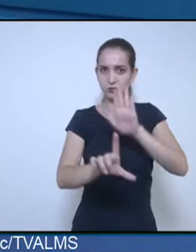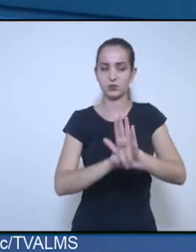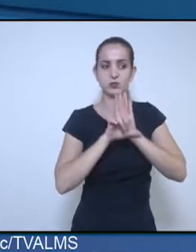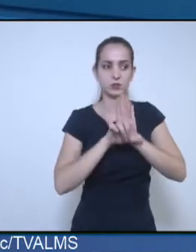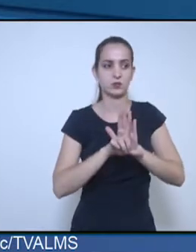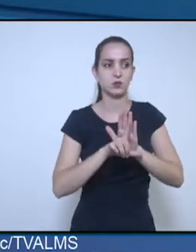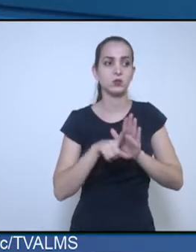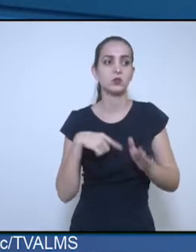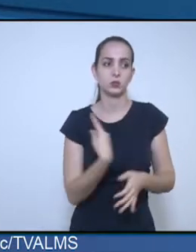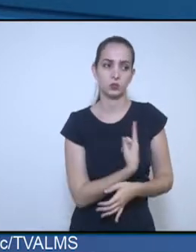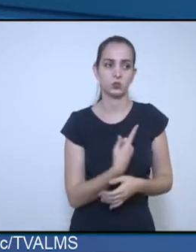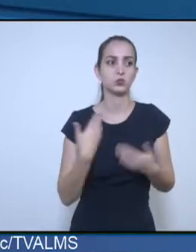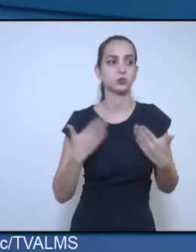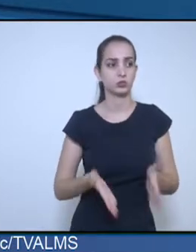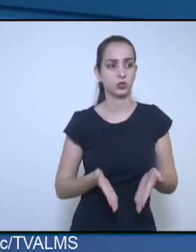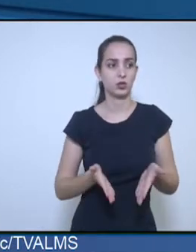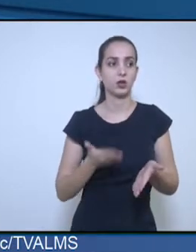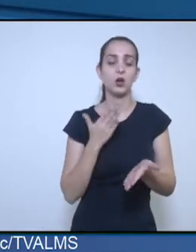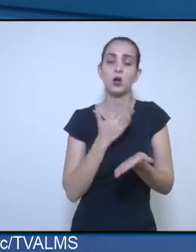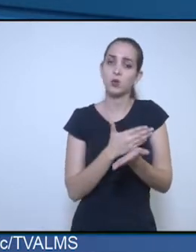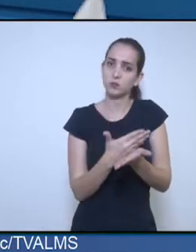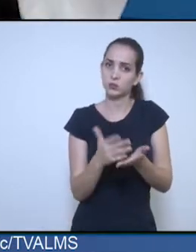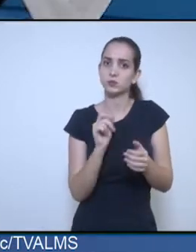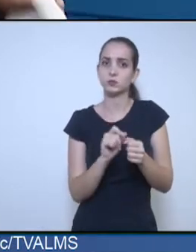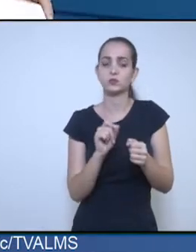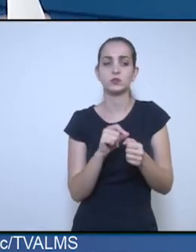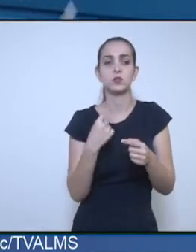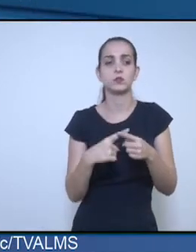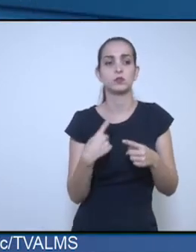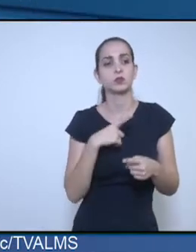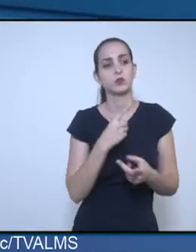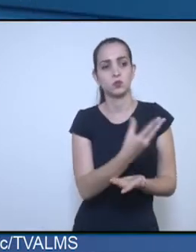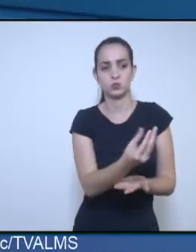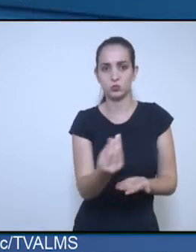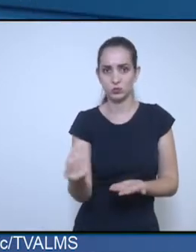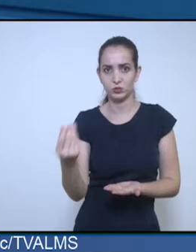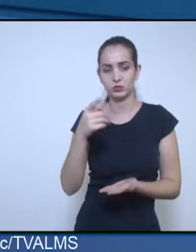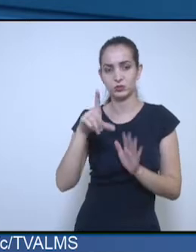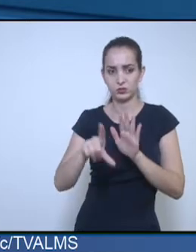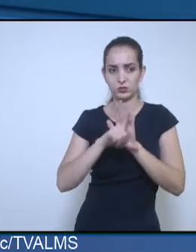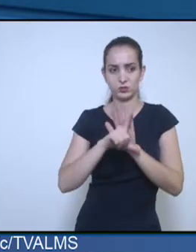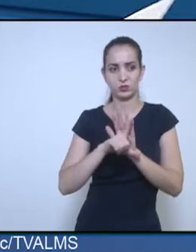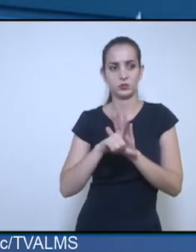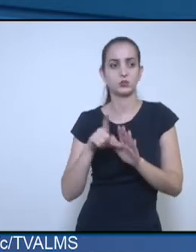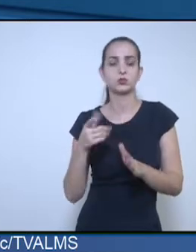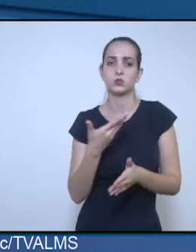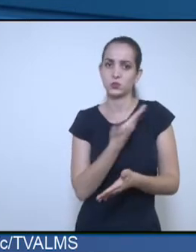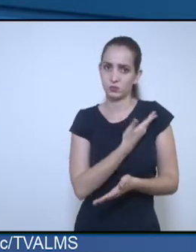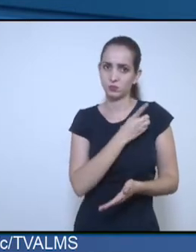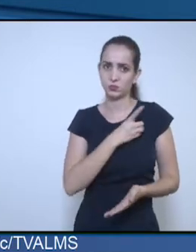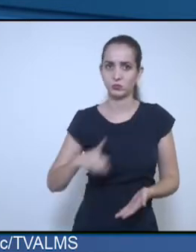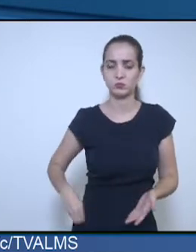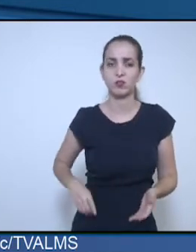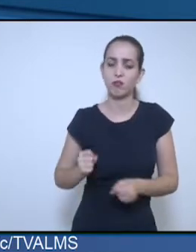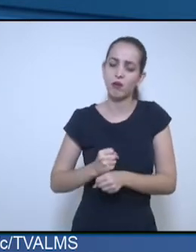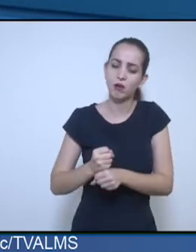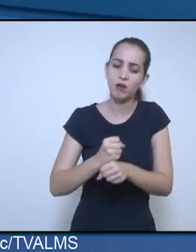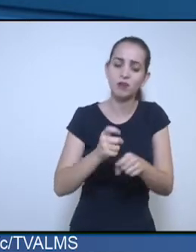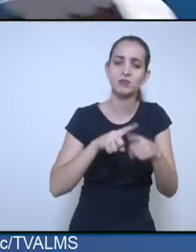já começamos a fazer, porque existem muitas leis dos nobres deputados de anos que estão aí como se